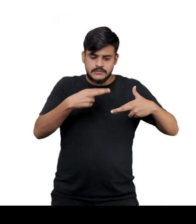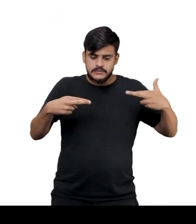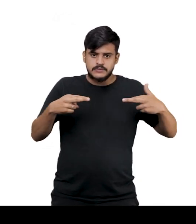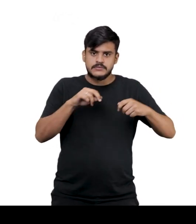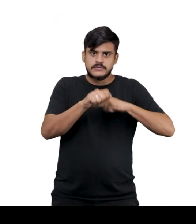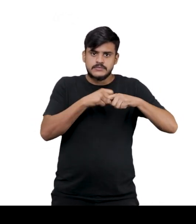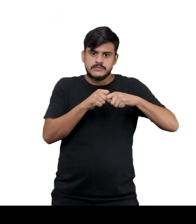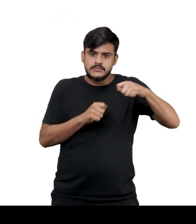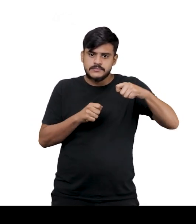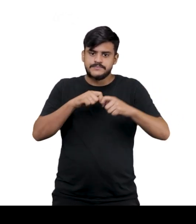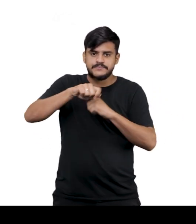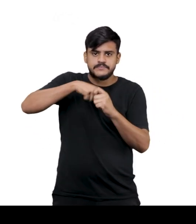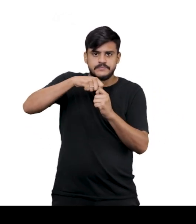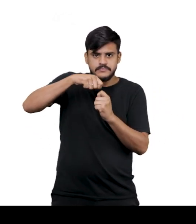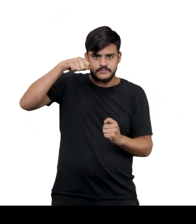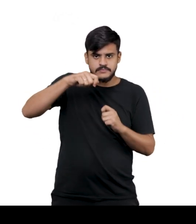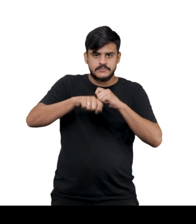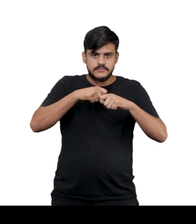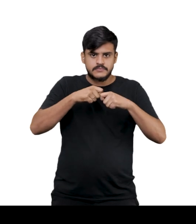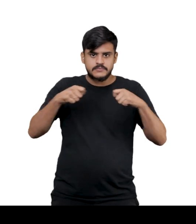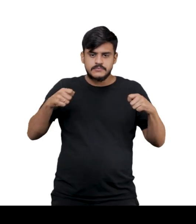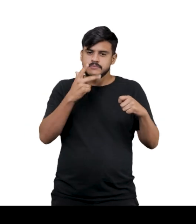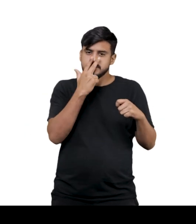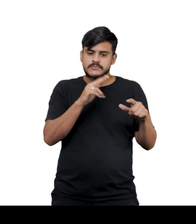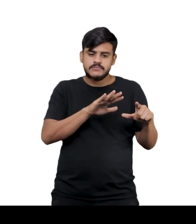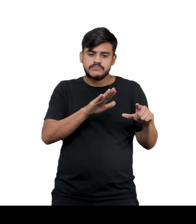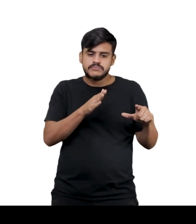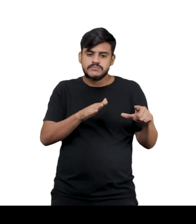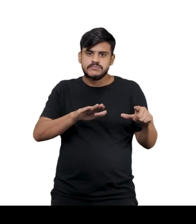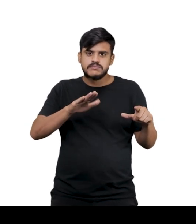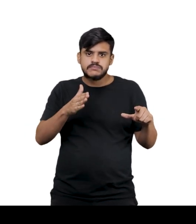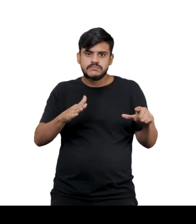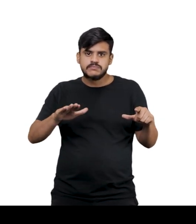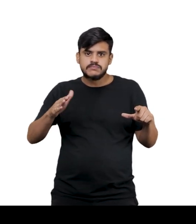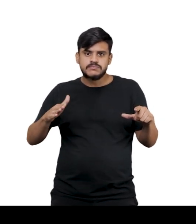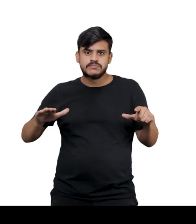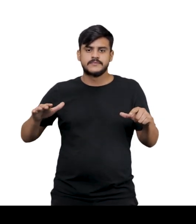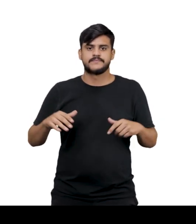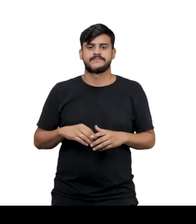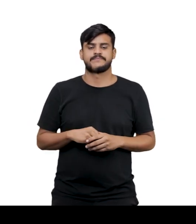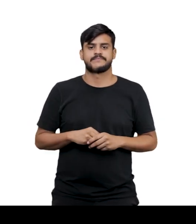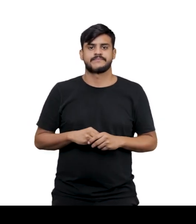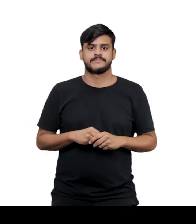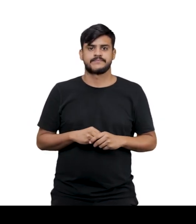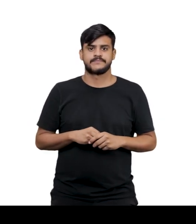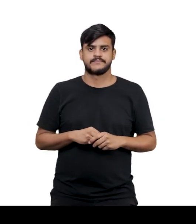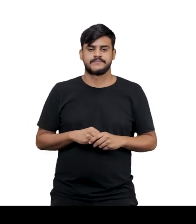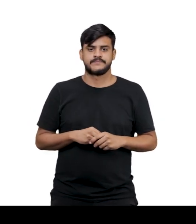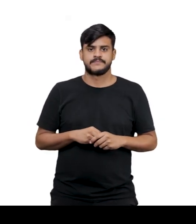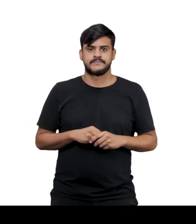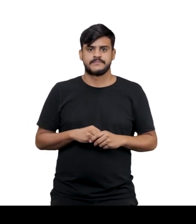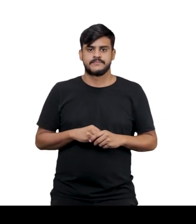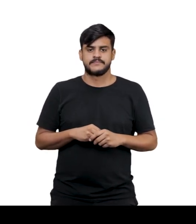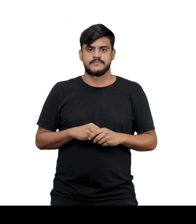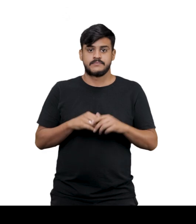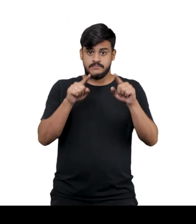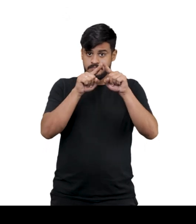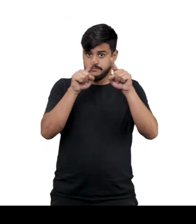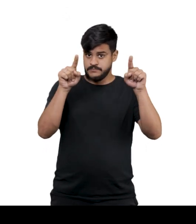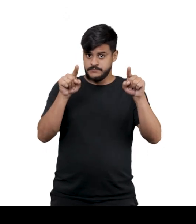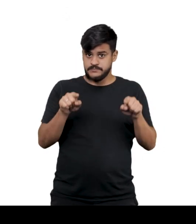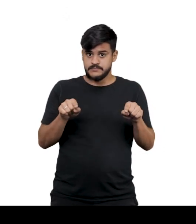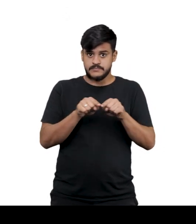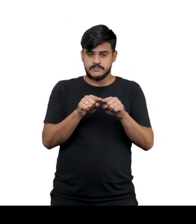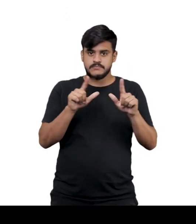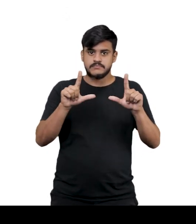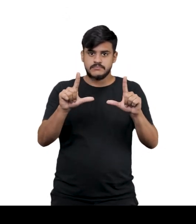tonalidades, trançados e amarrados em nós, que criam volumes sutis e um aspecto tridimensional.